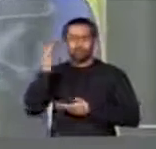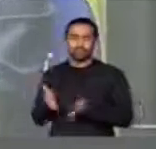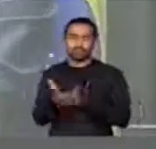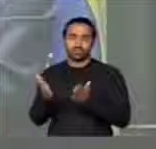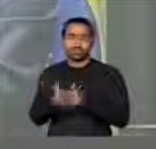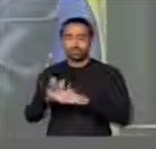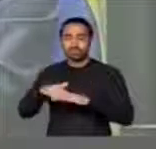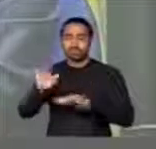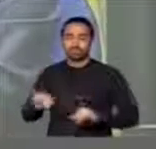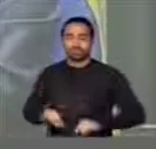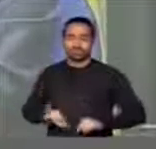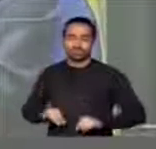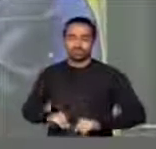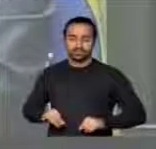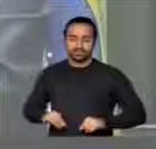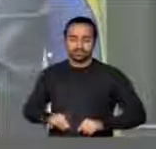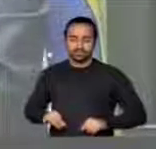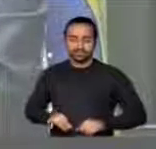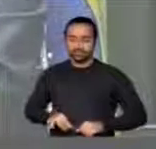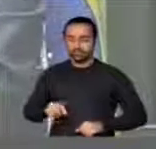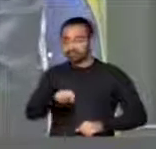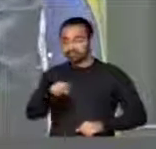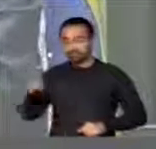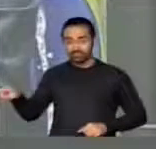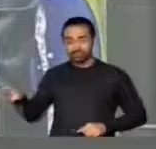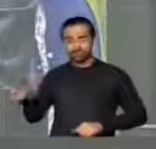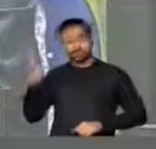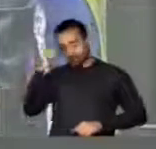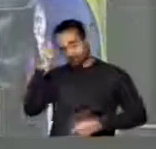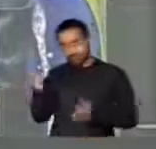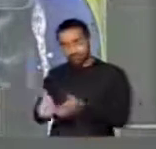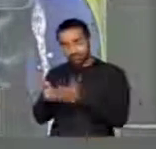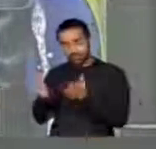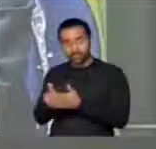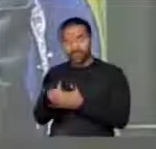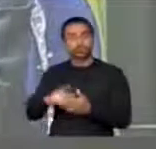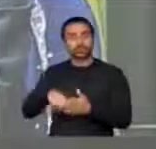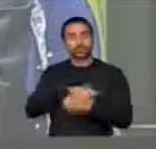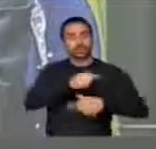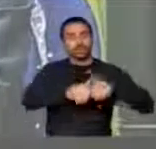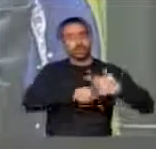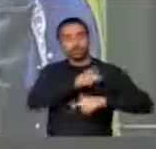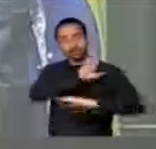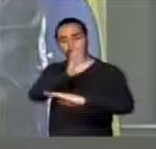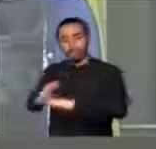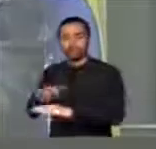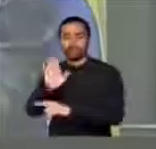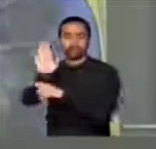com aqueles a quem a nossa ação deve se dirigir.